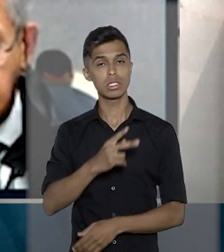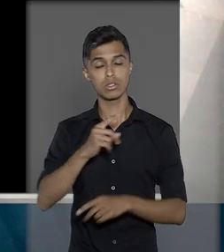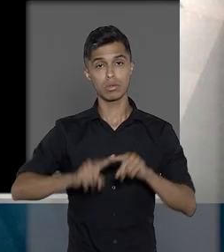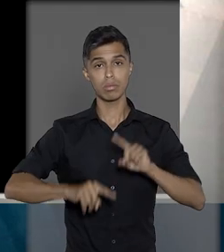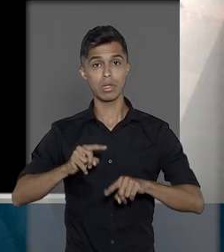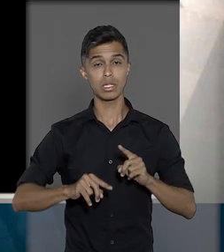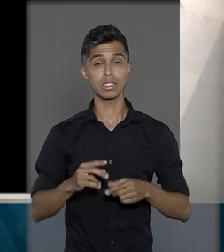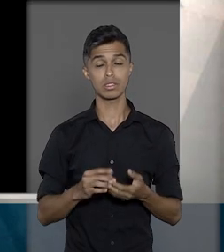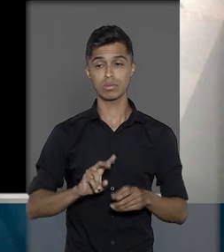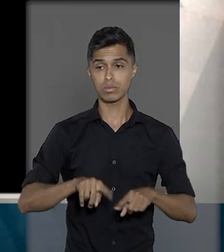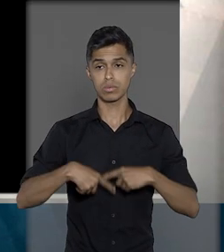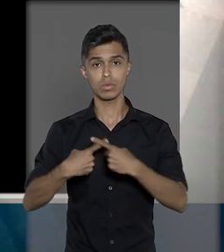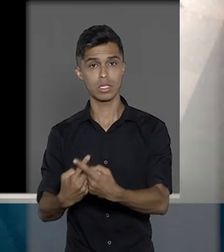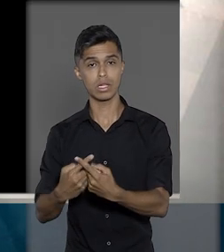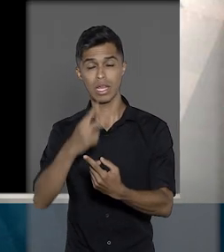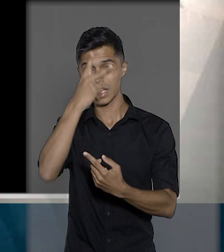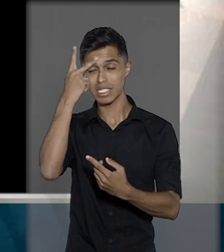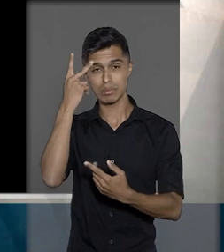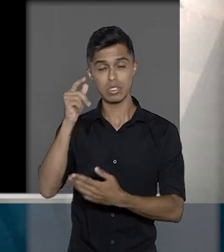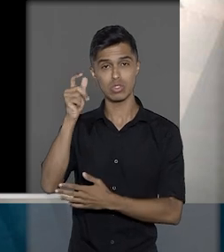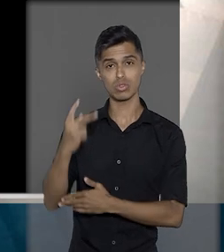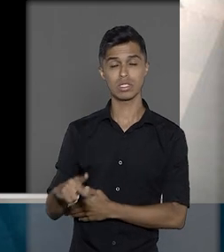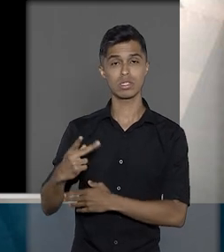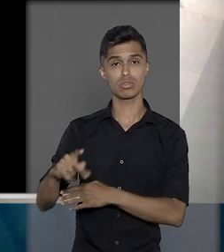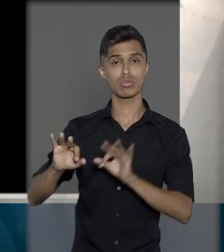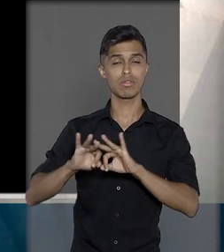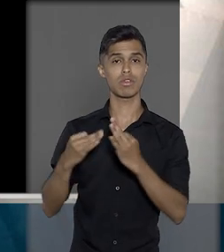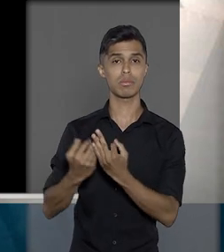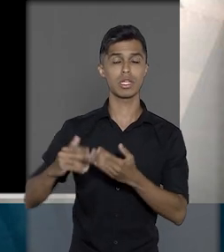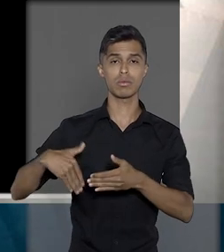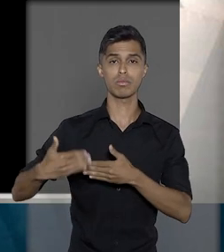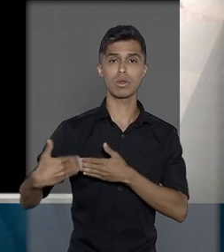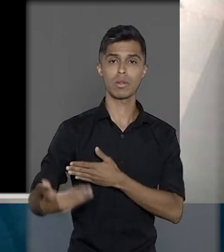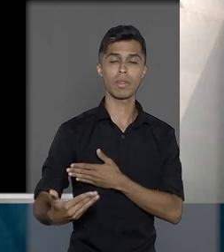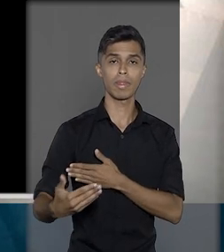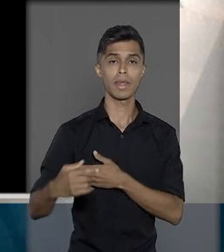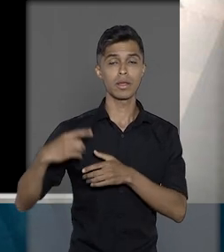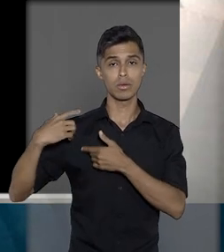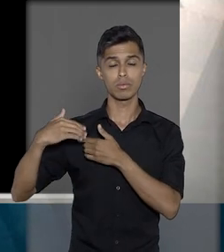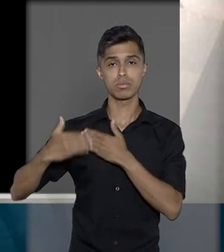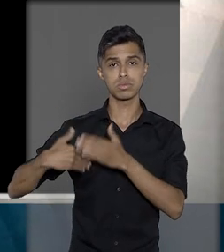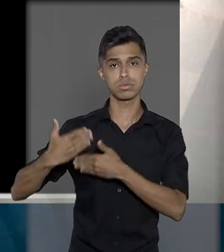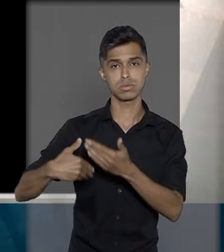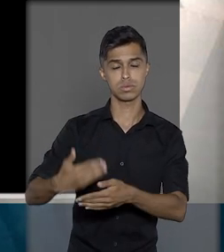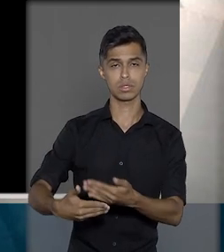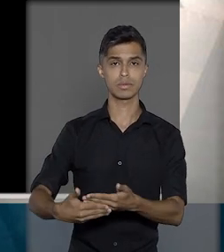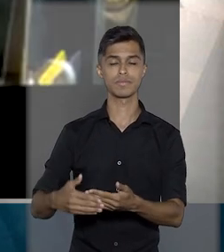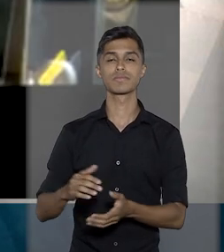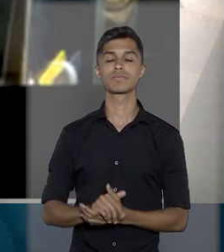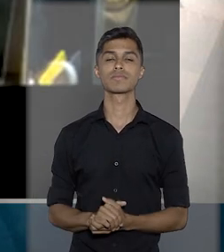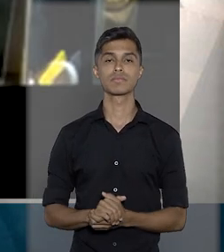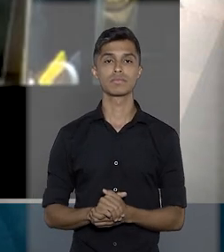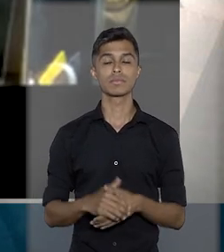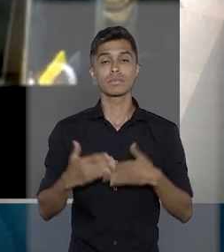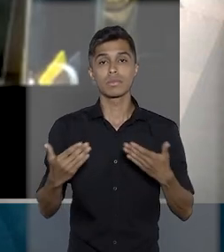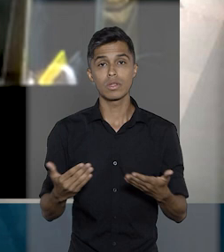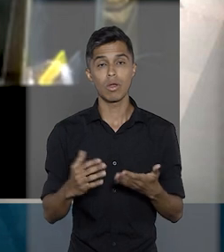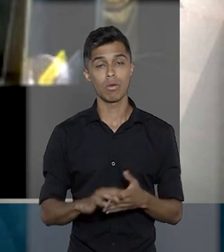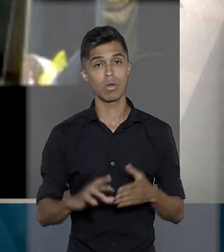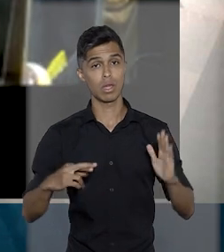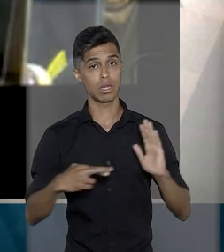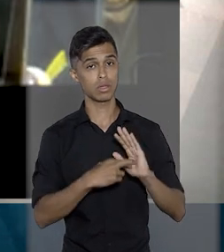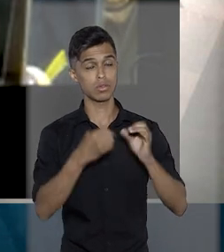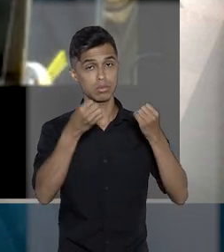direitos patrimoniais transmissíveis aos herdeiros ou sucessores após a morte do anistiado além disso